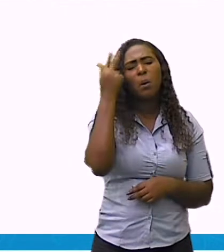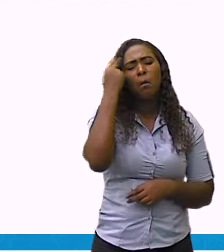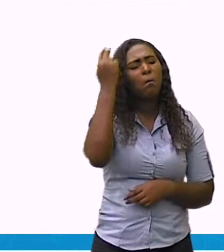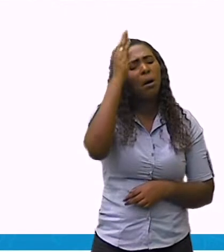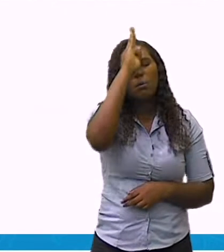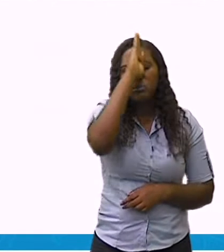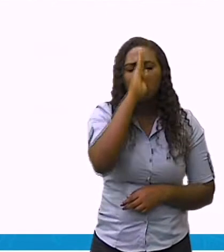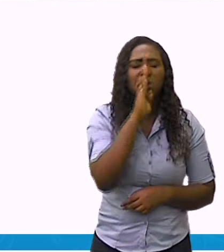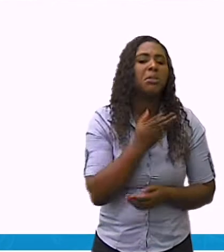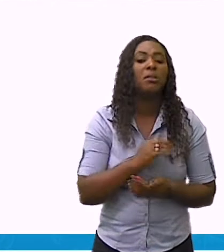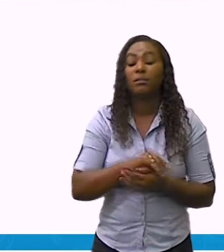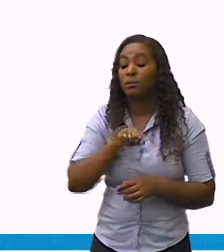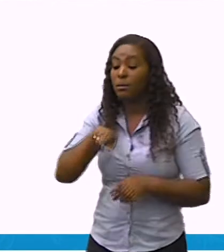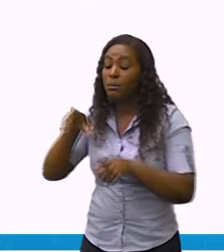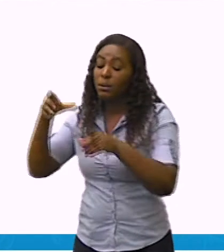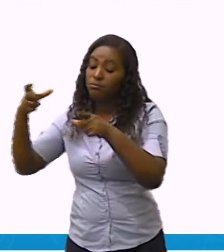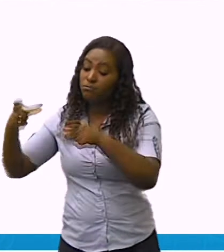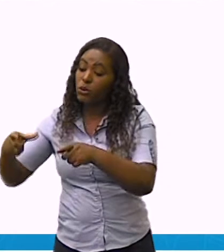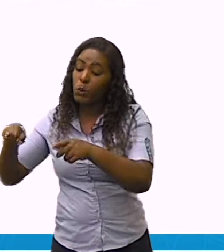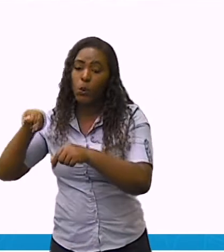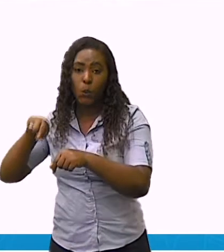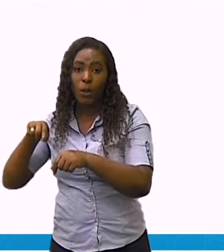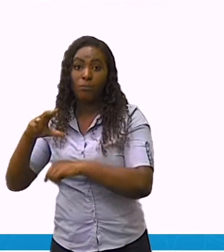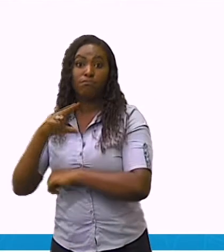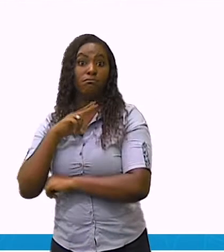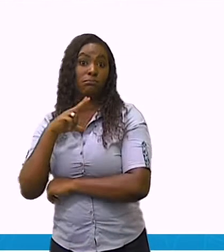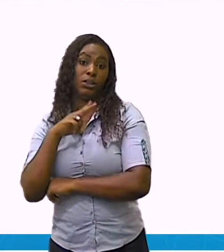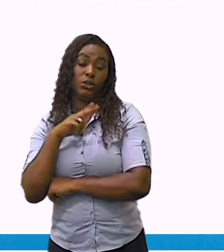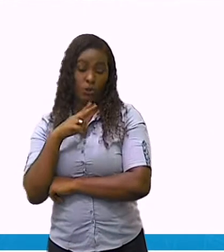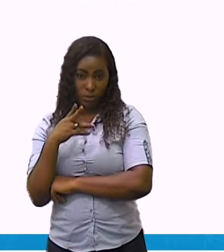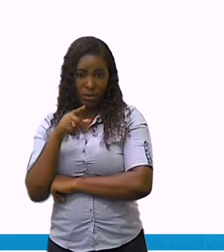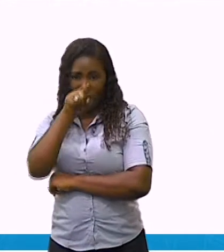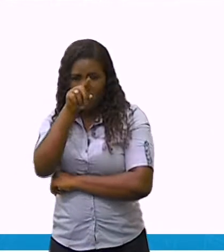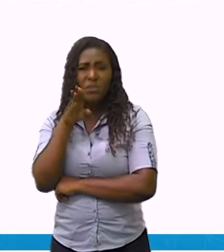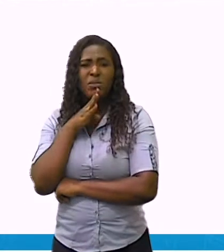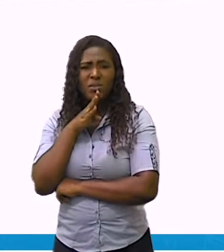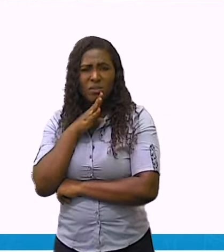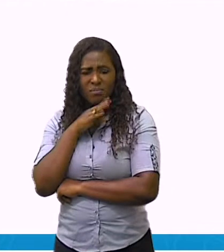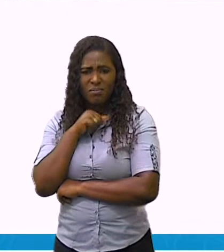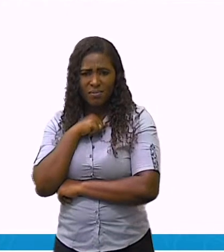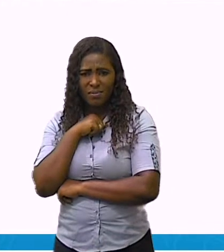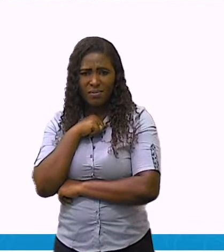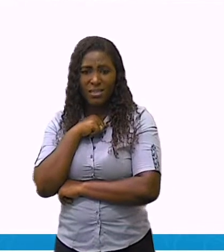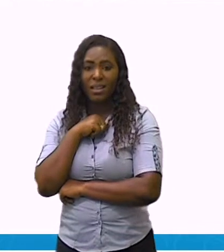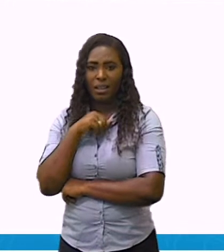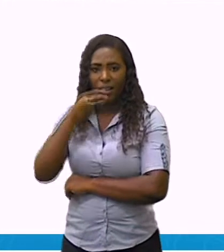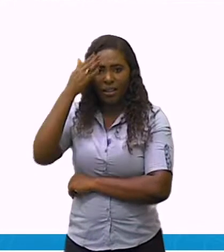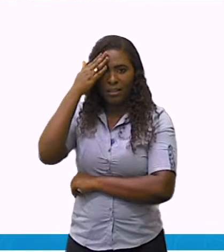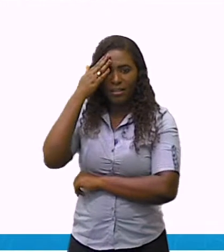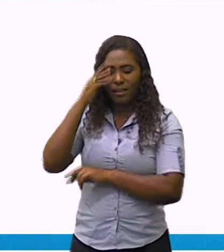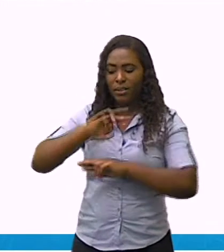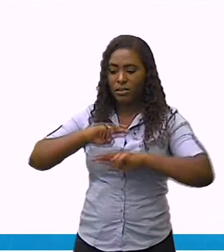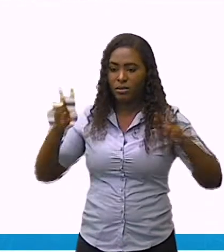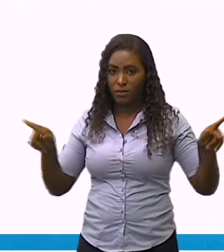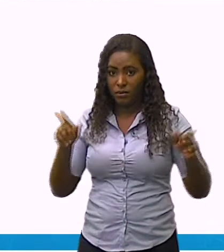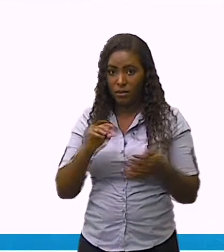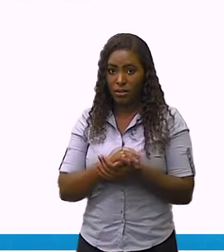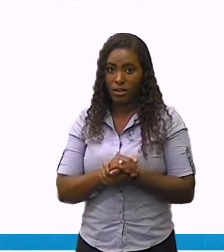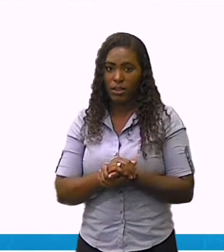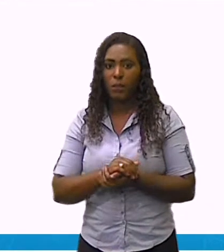difere um do outro? Note que a primeira imagem, olha só, ela representa um